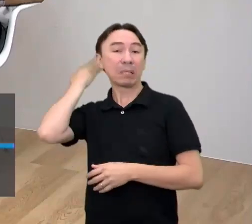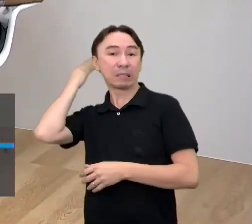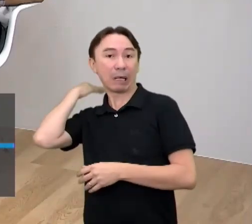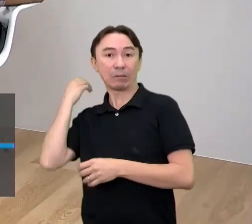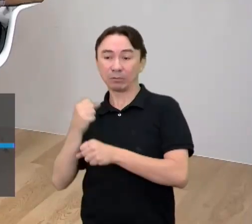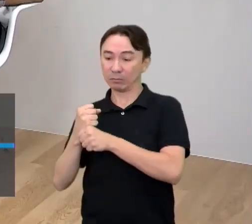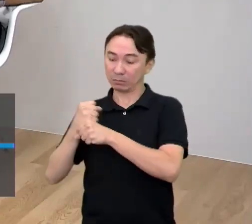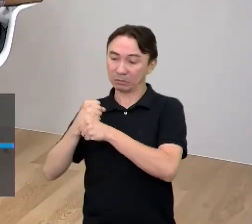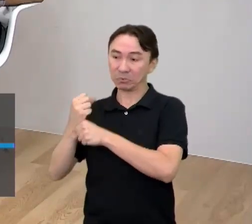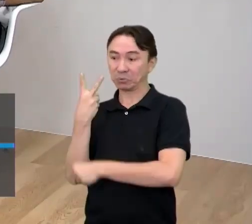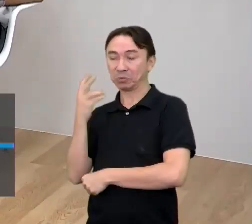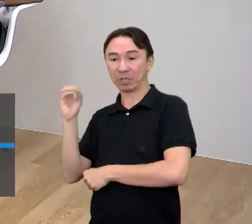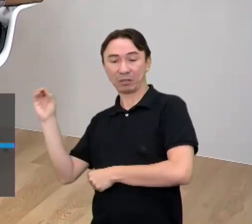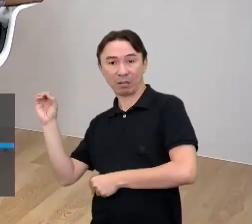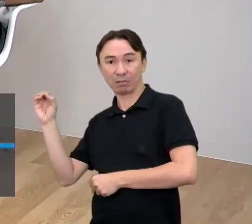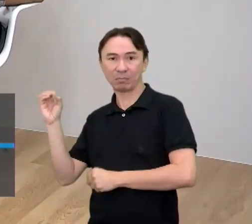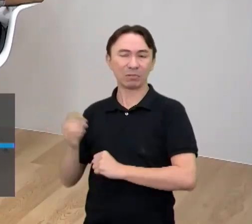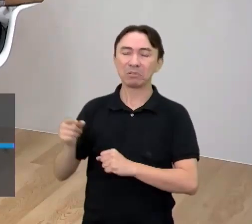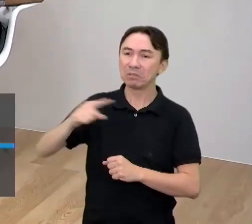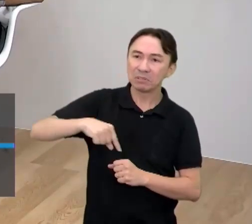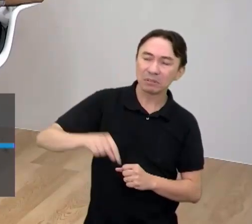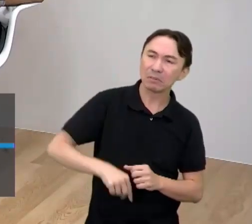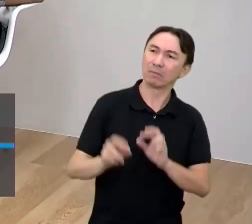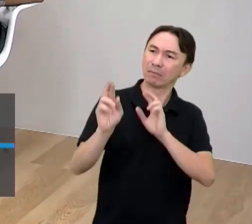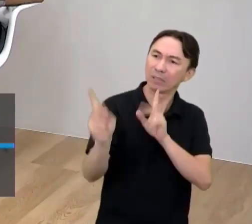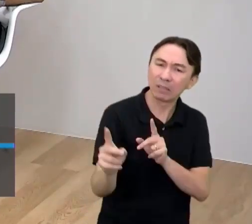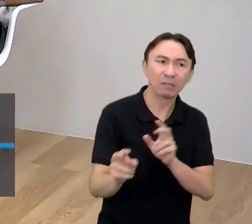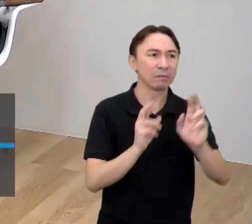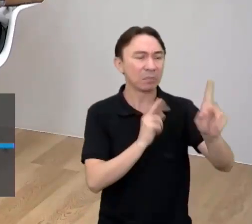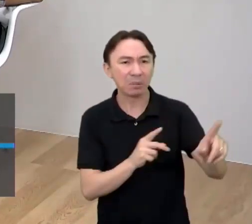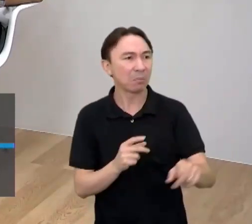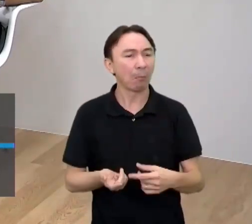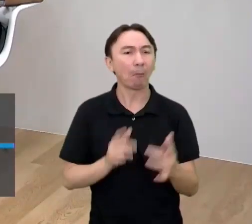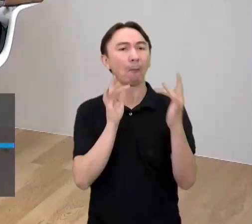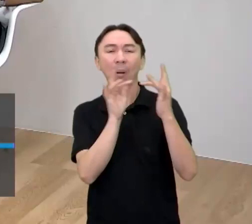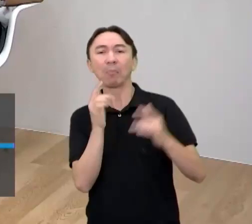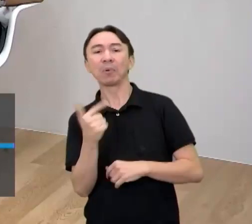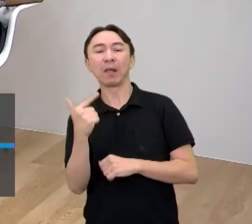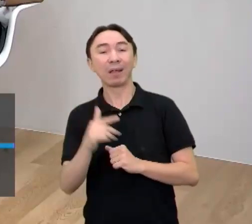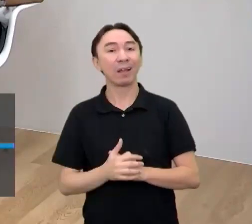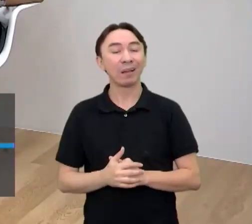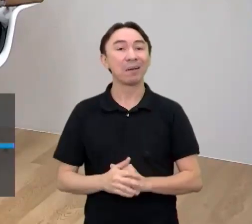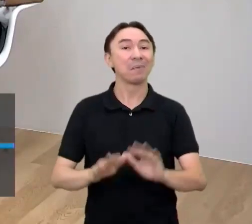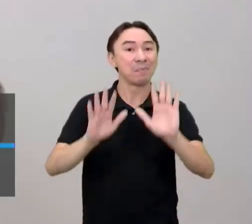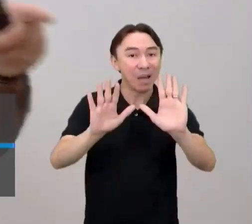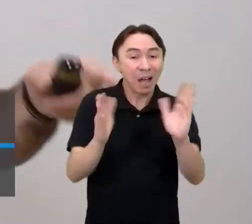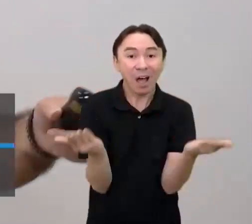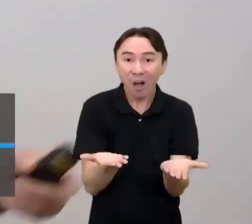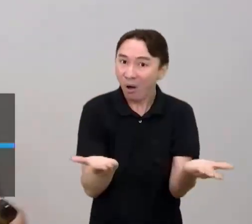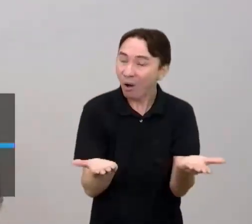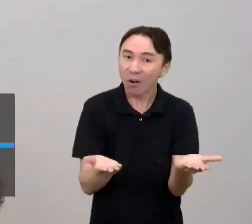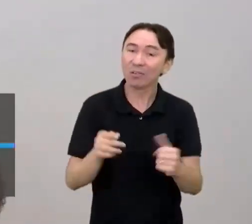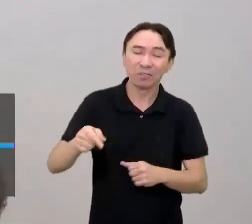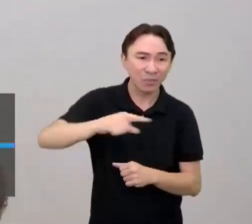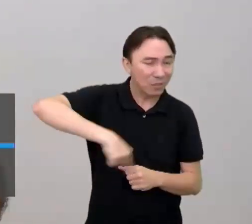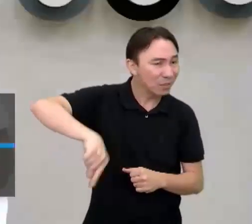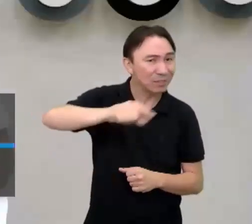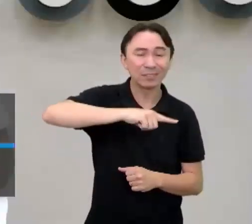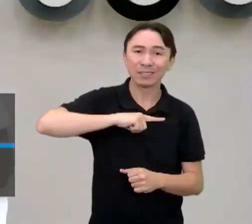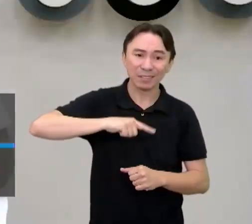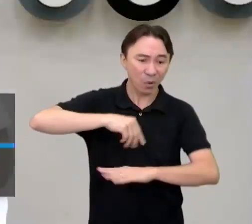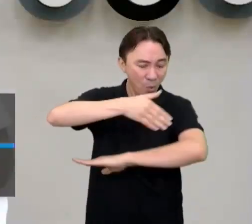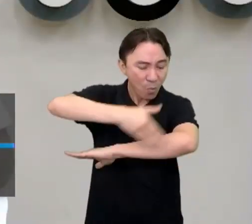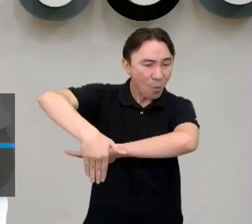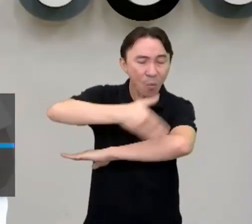o tempo todo nos nossos LEDs de celular, Sim. né, nas nossas telas de TV e nas nossas ruas e